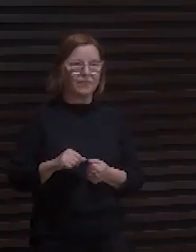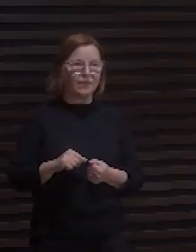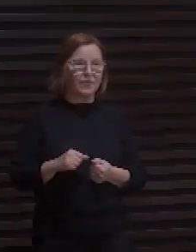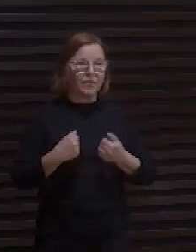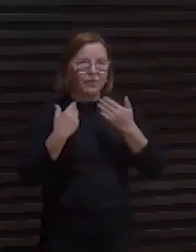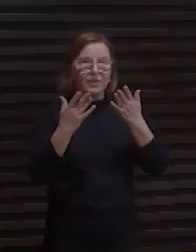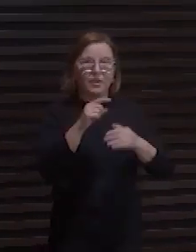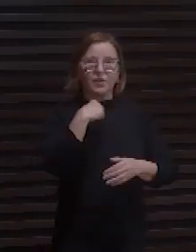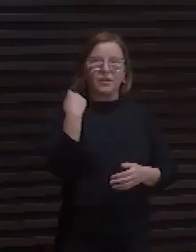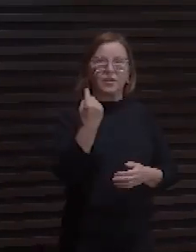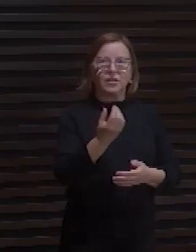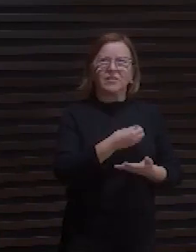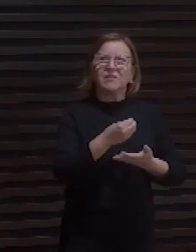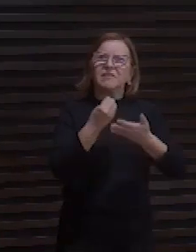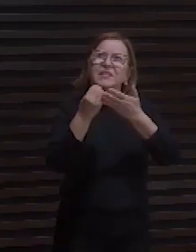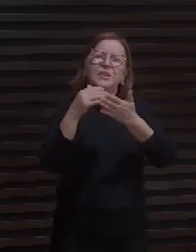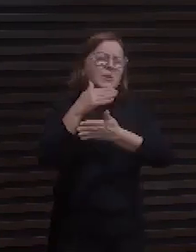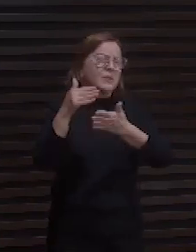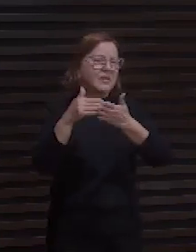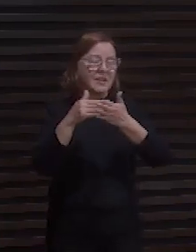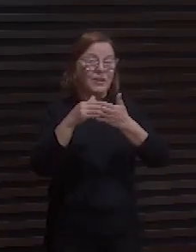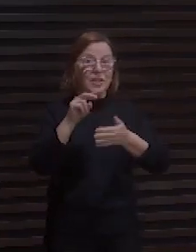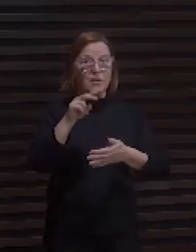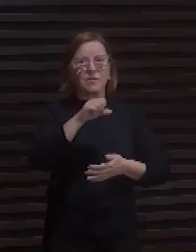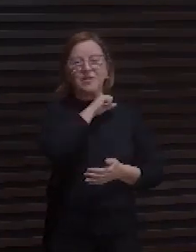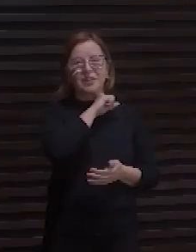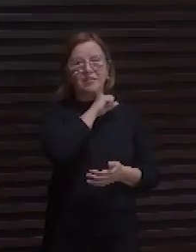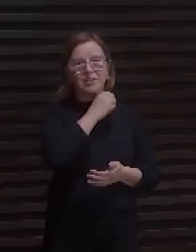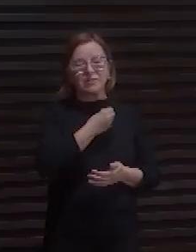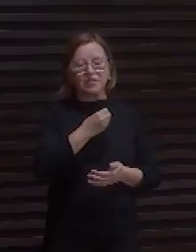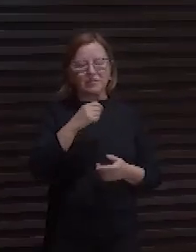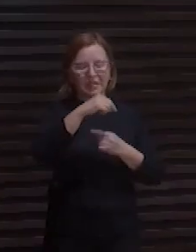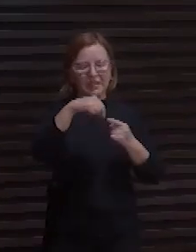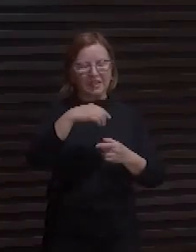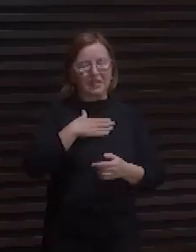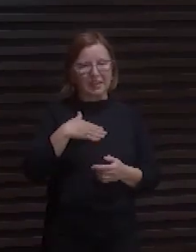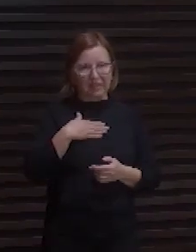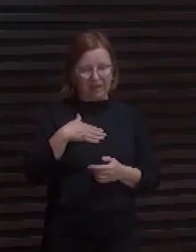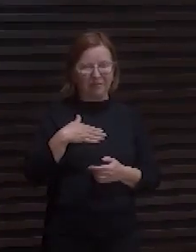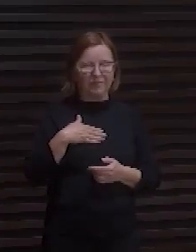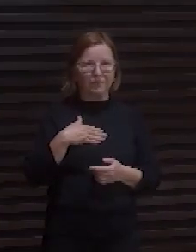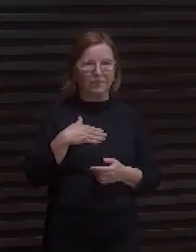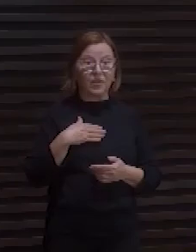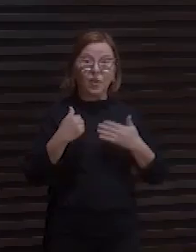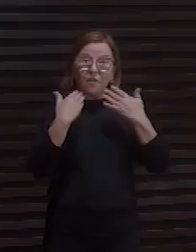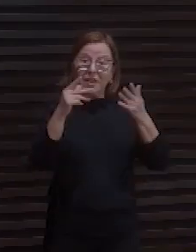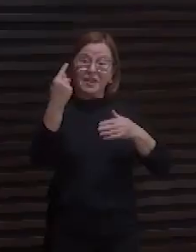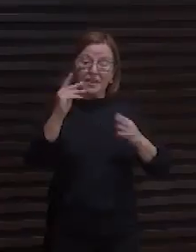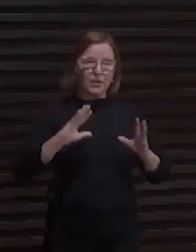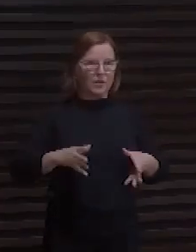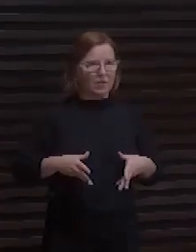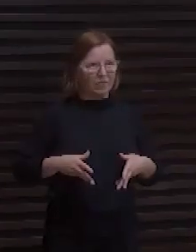ser a Ele, como sacrifício vivo, santo e agradável. Quando nós encontramos ali no versículo 1, e ofereçam o seu